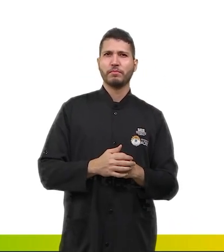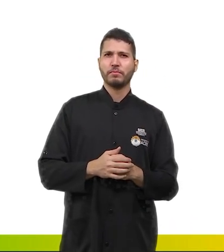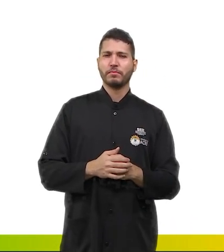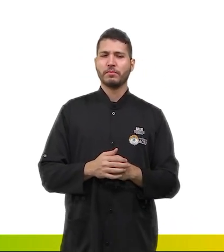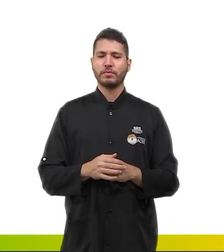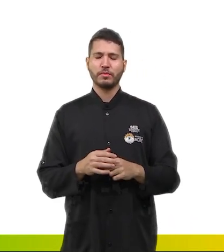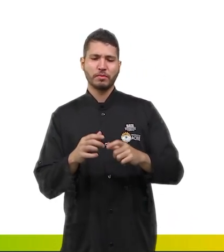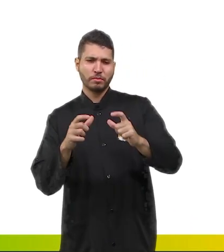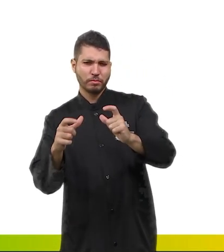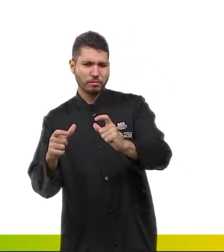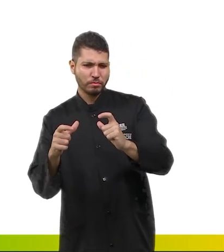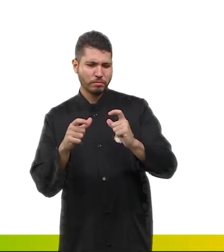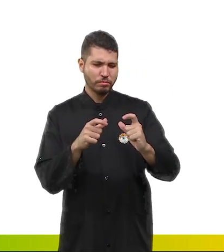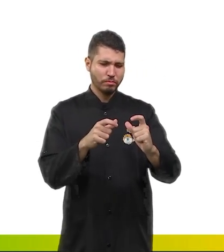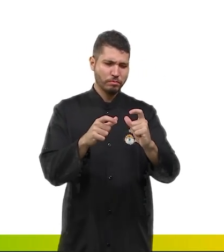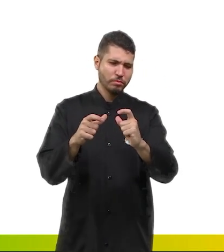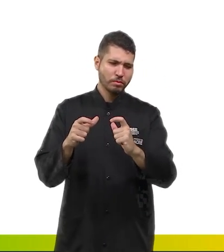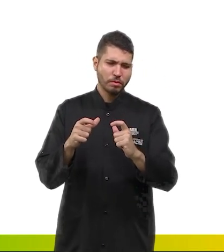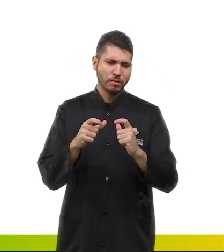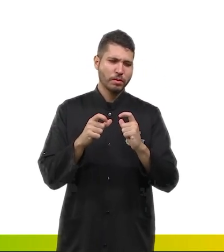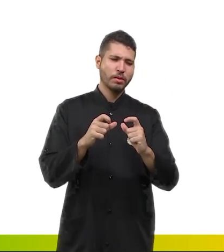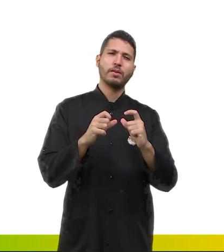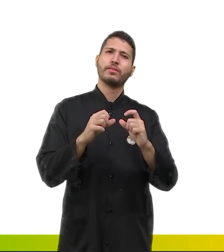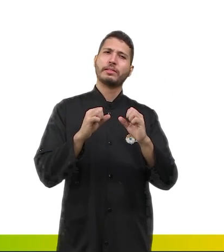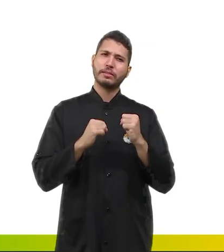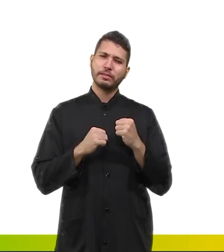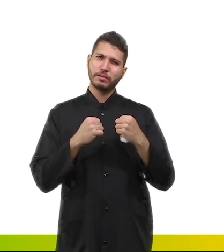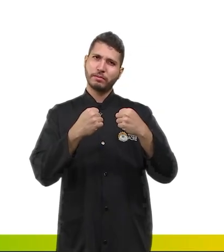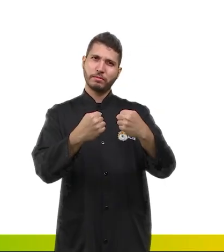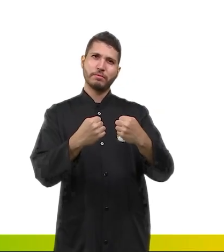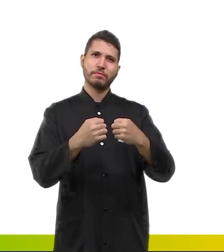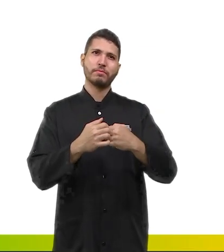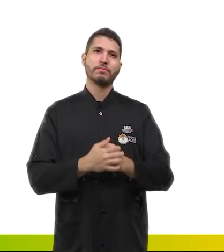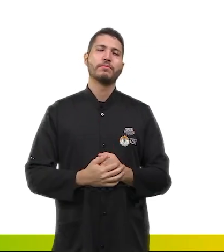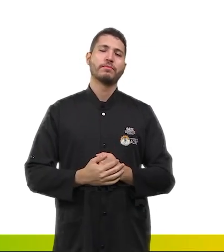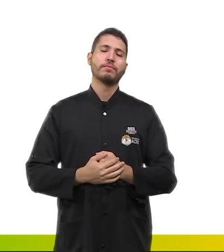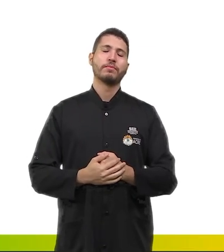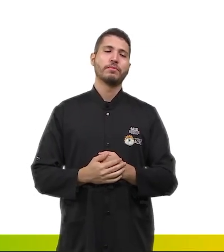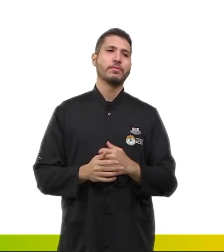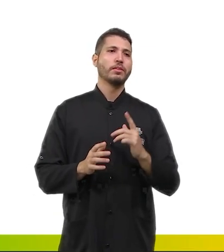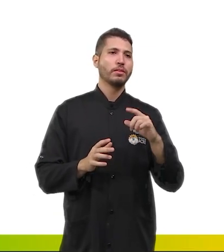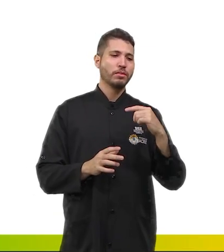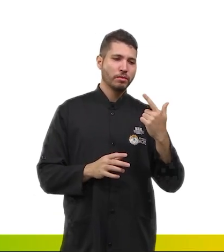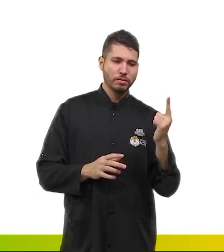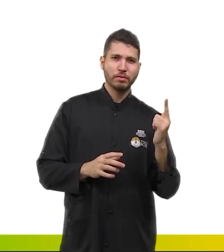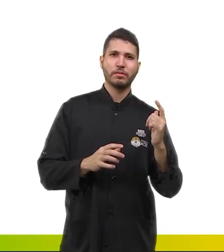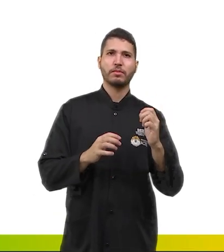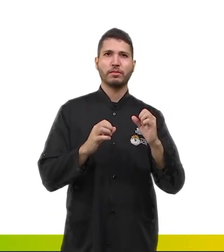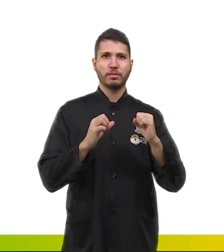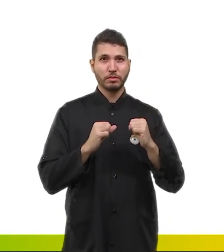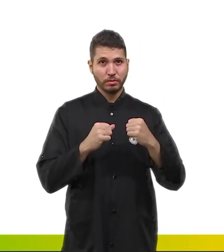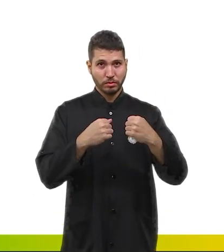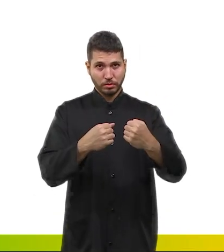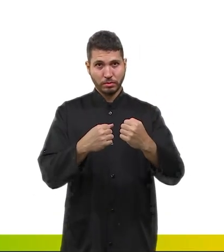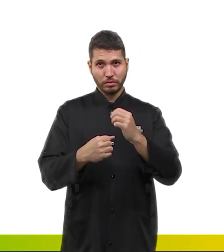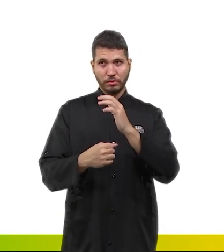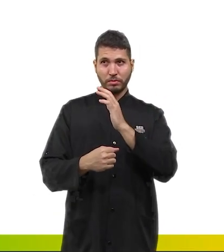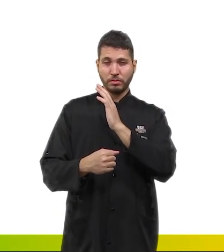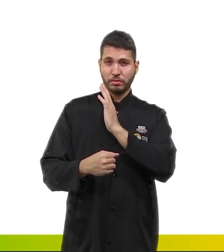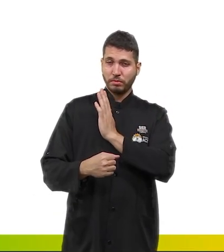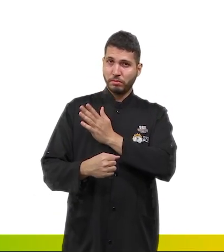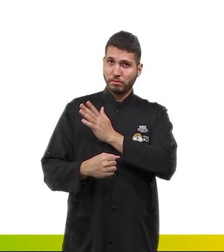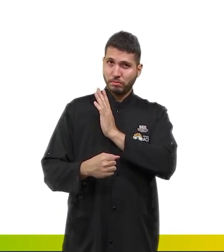localizada. Tem o aspecto da classificação energética, que é uma resistência aeróbica ou